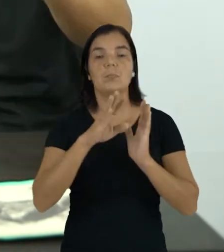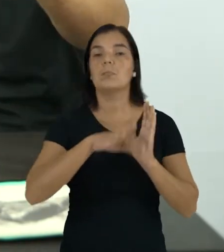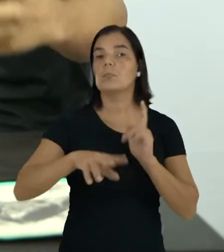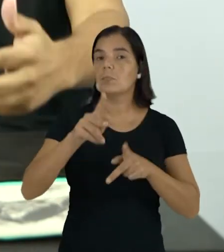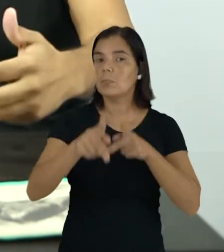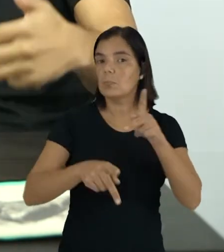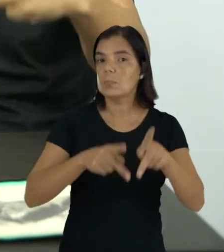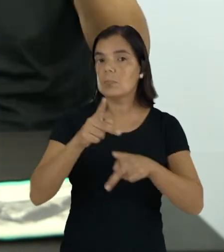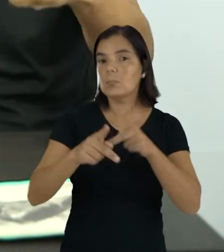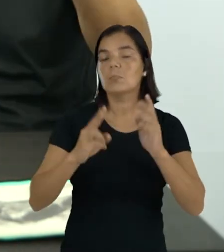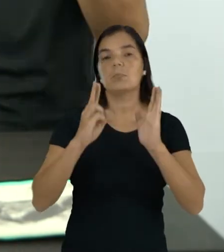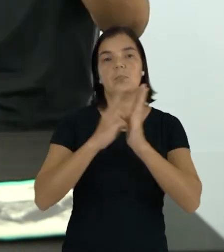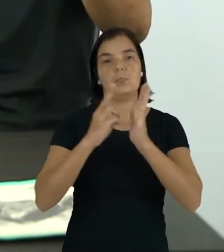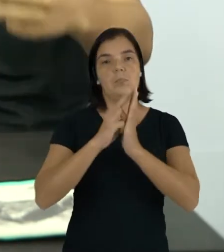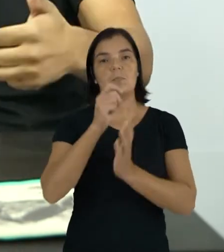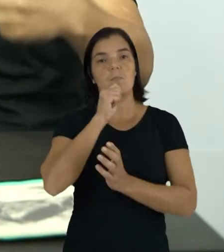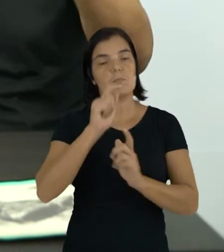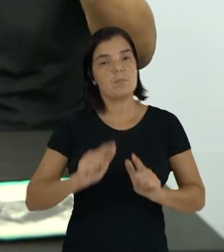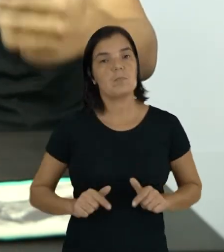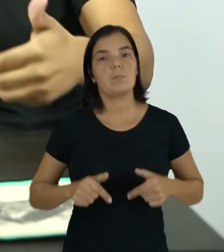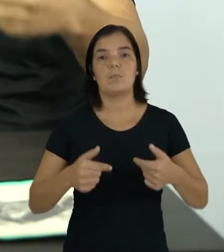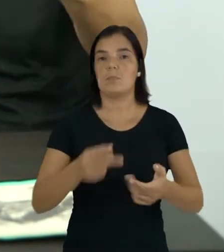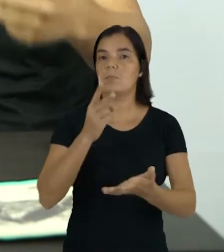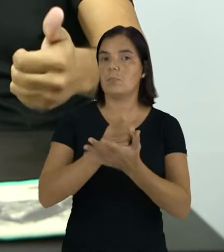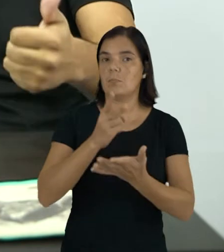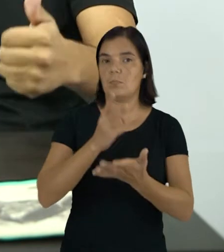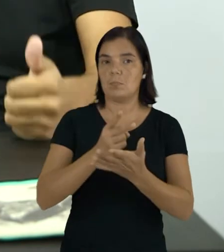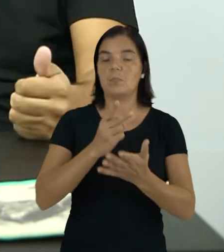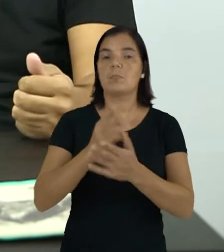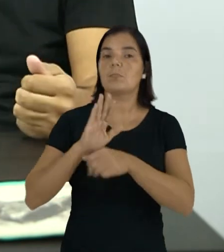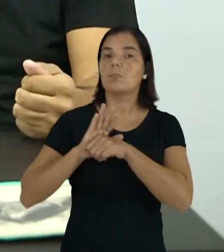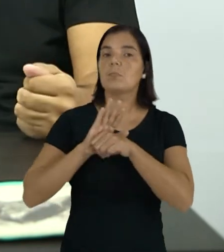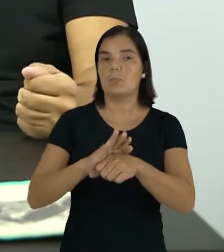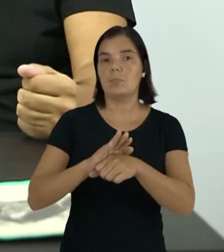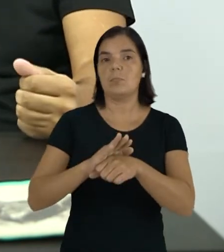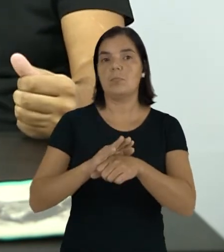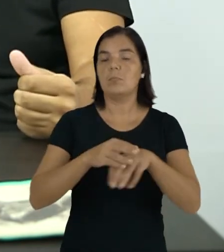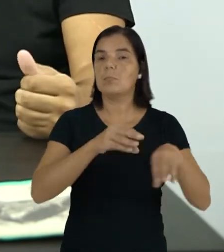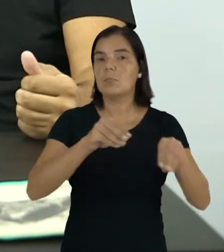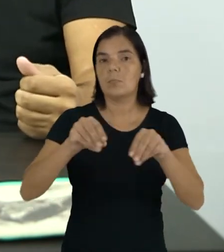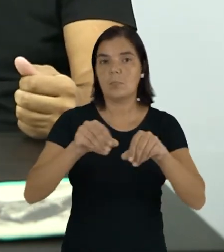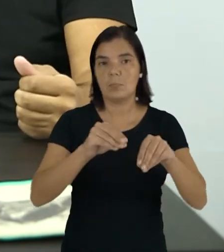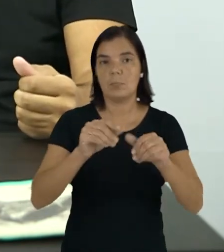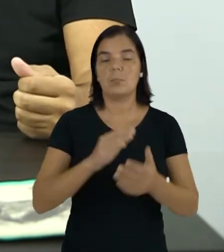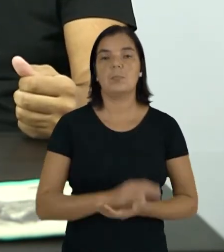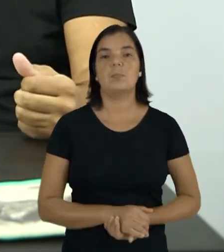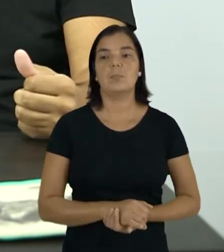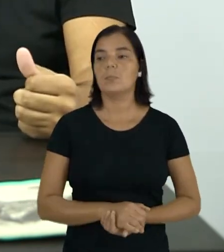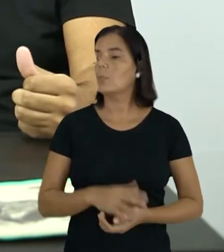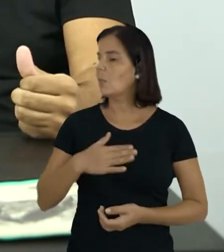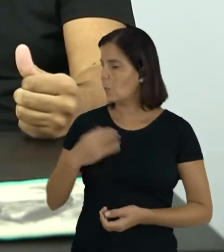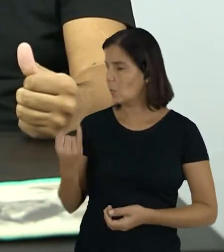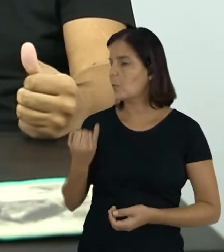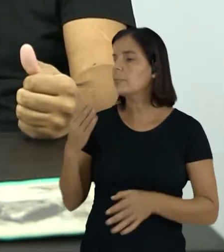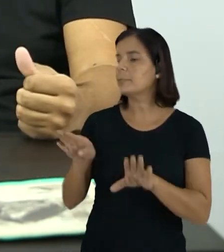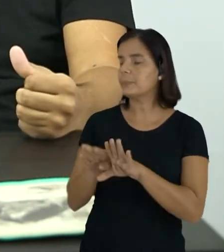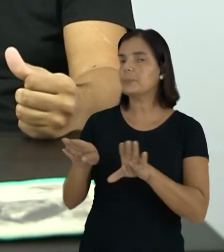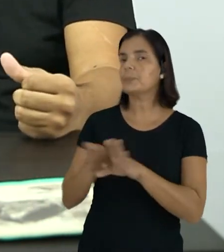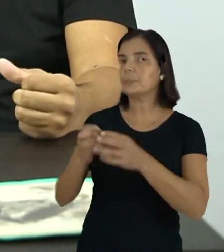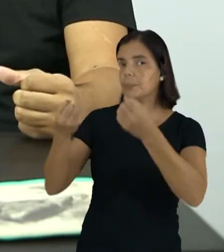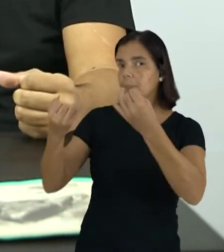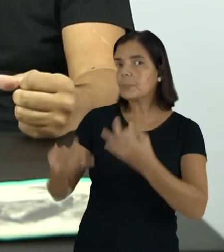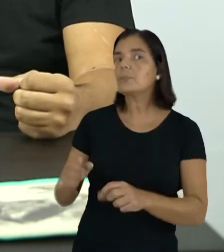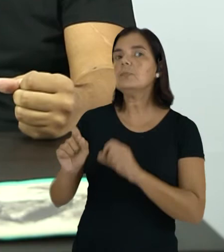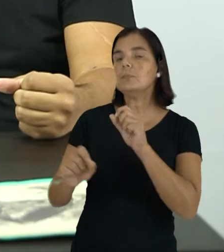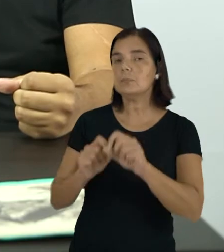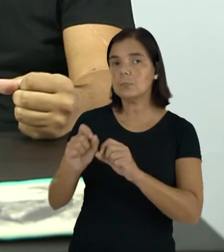povos indígenas hoje ainda batalham constantemente para defender esse território. O importante também é falar